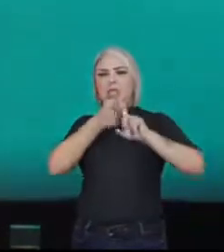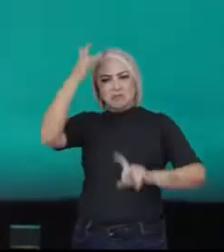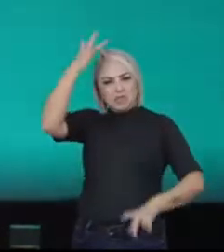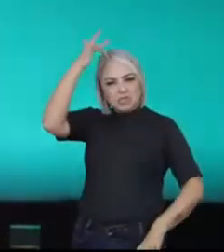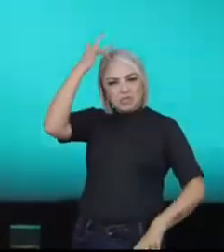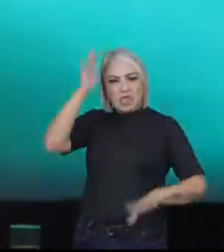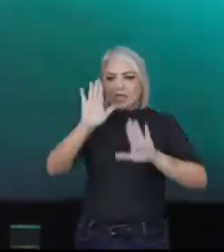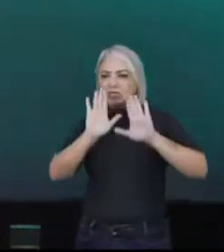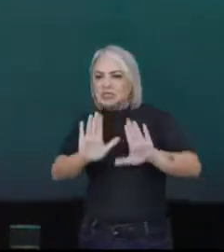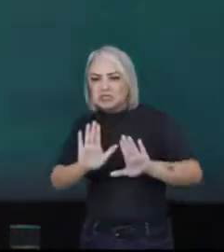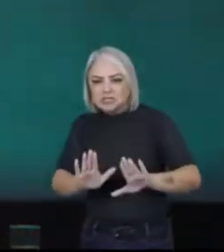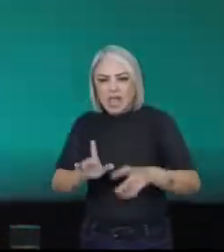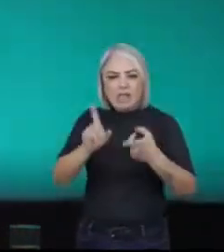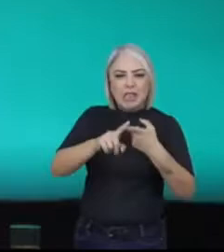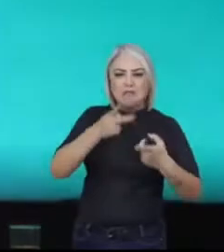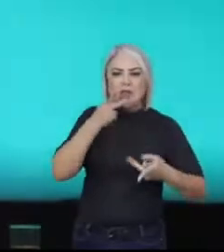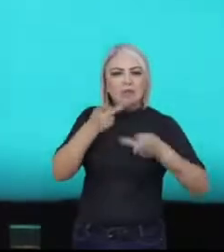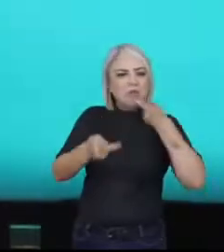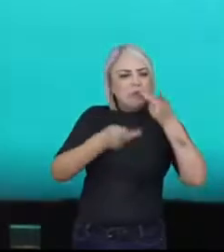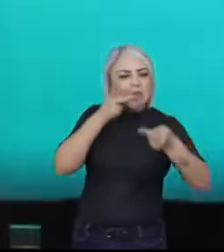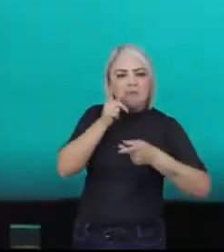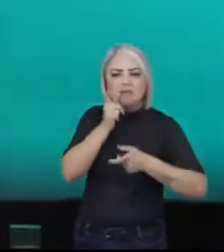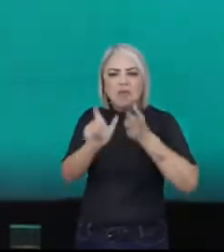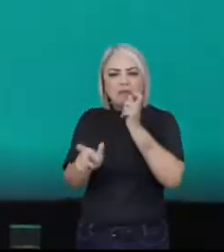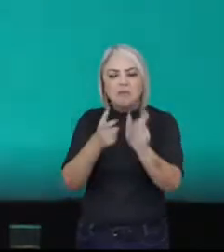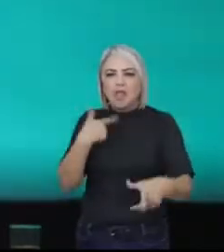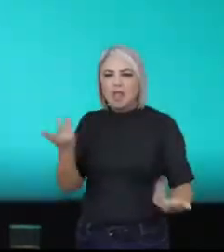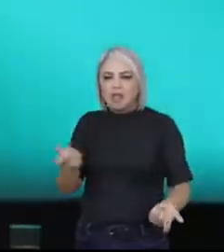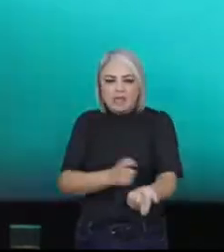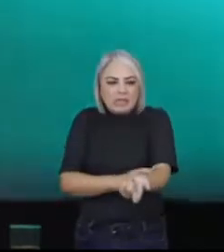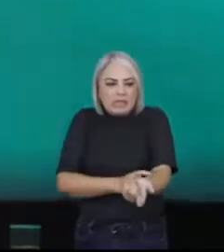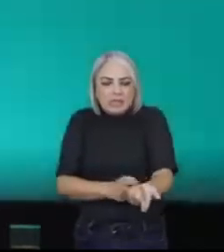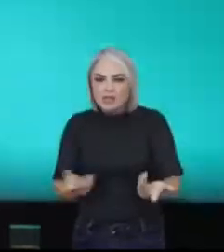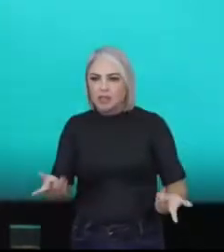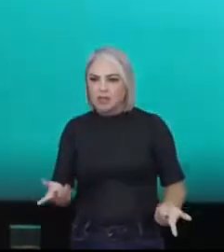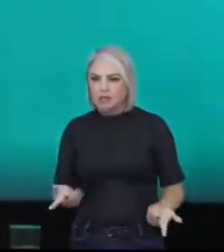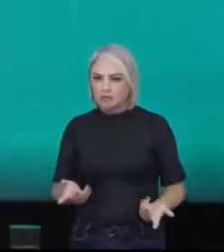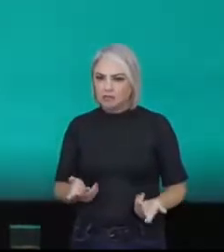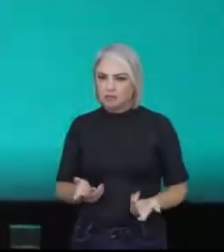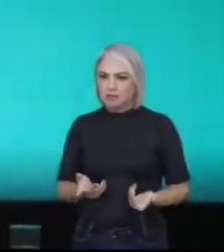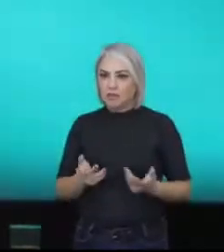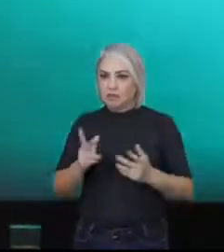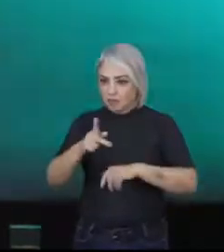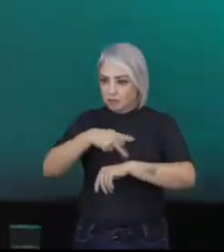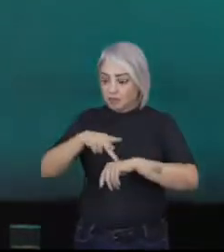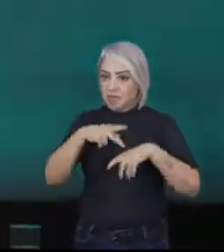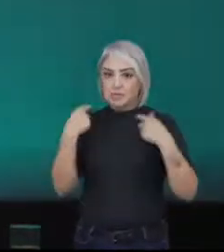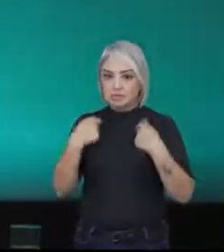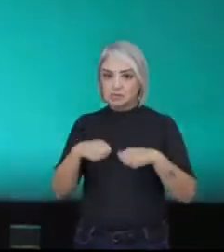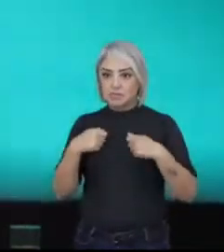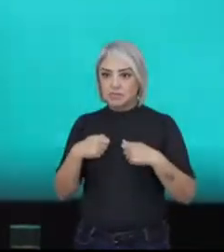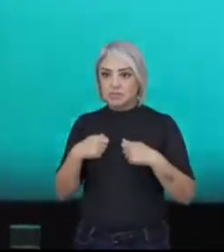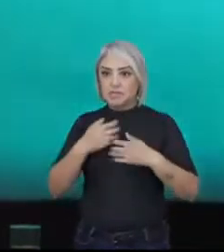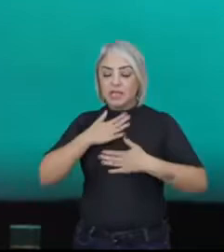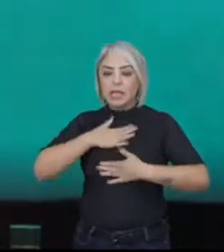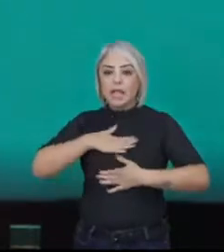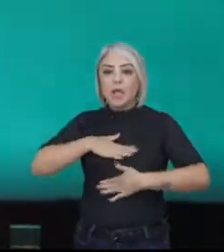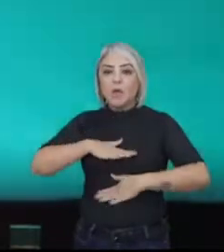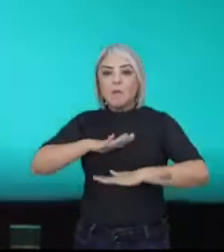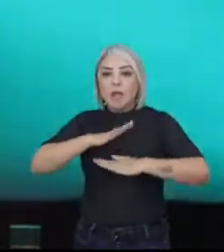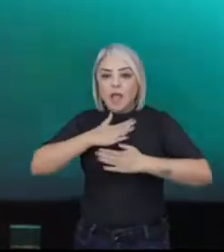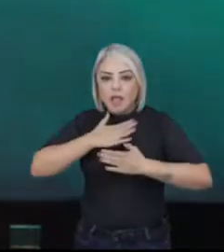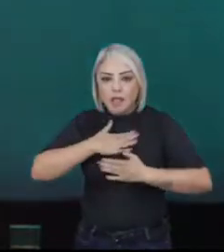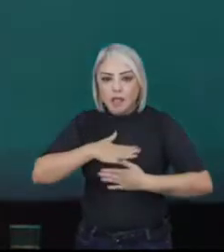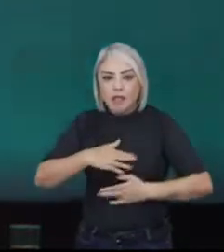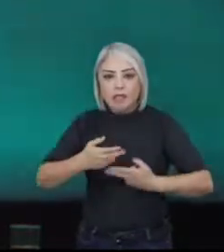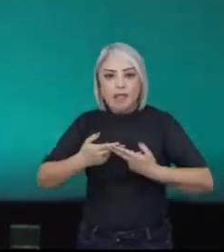chantagens verbais, chega de tensões artificiais. O país precisa de calma e tranquilidade para trabalhar e